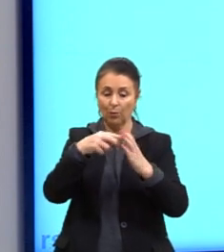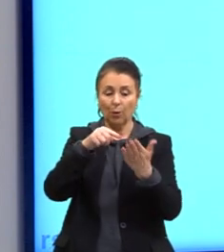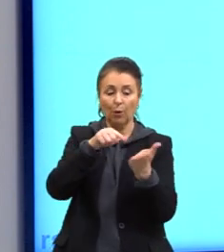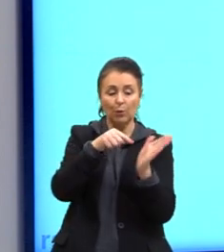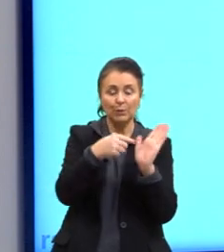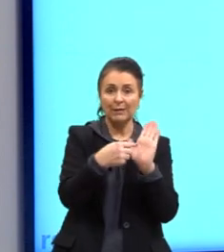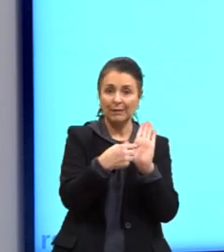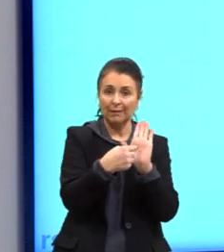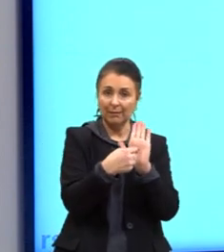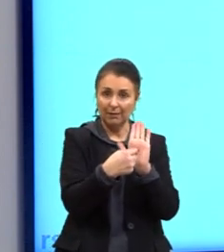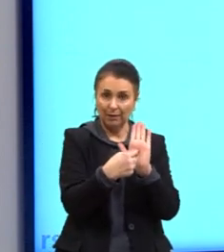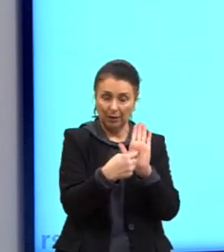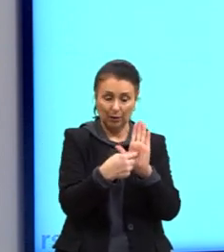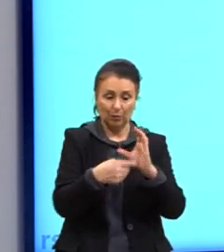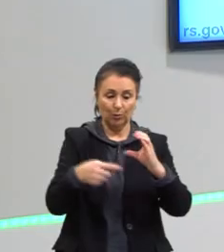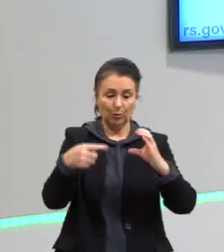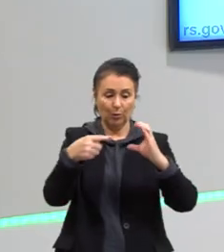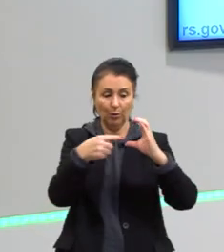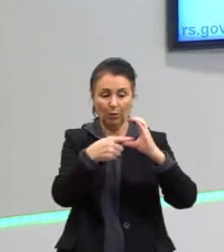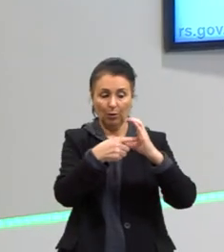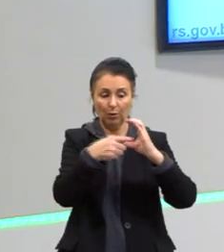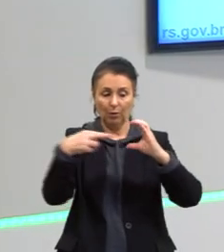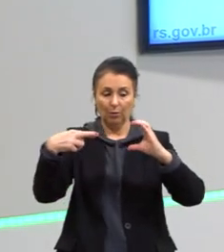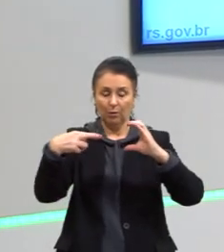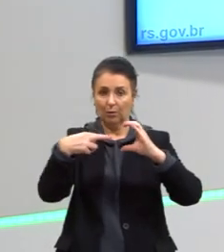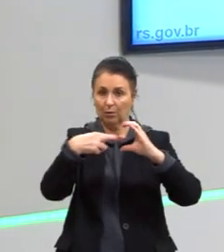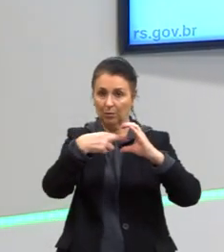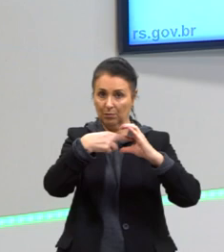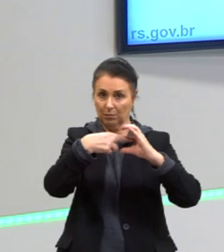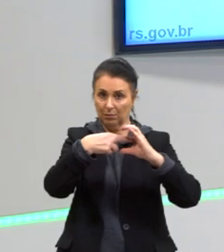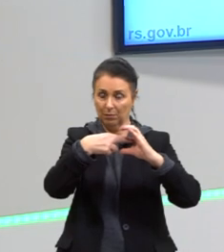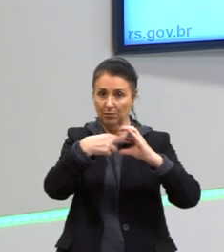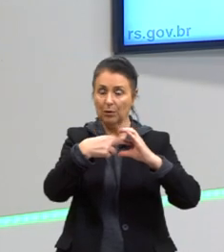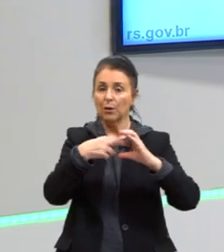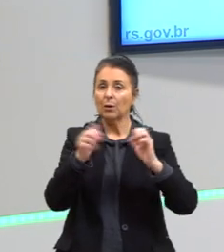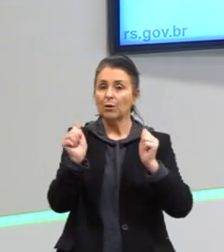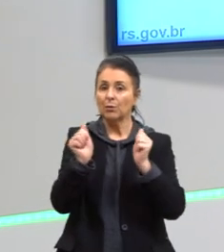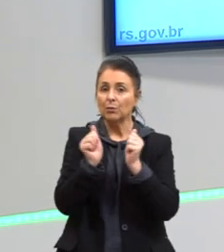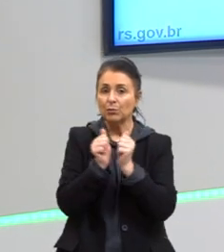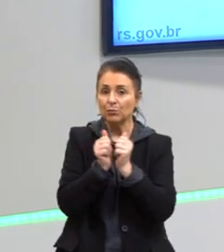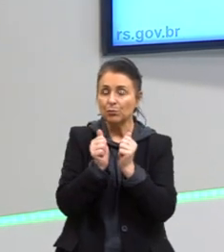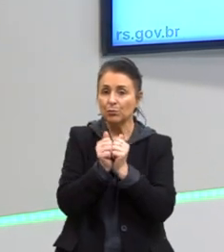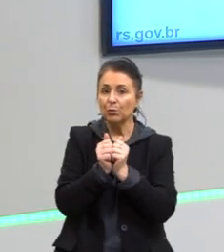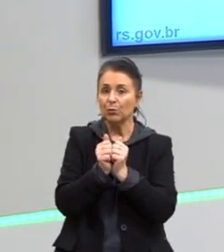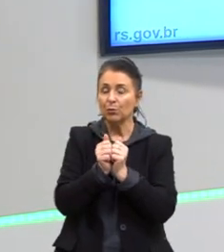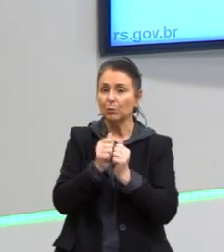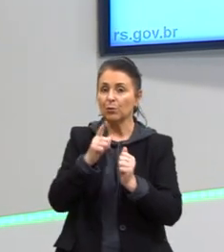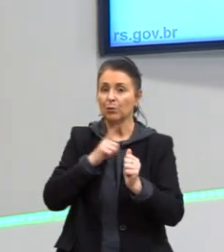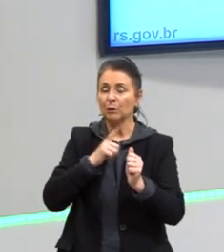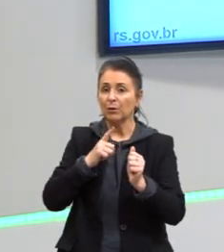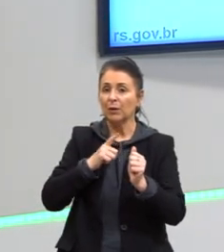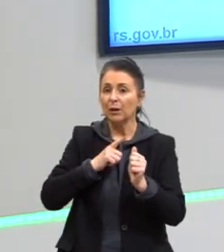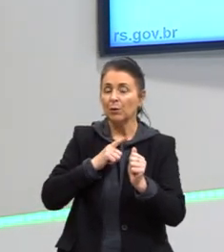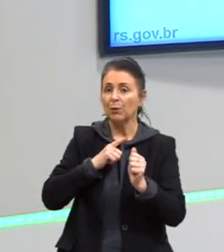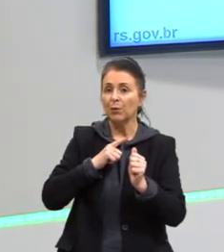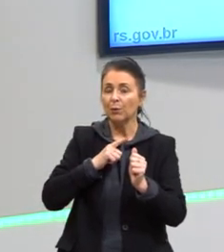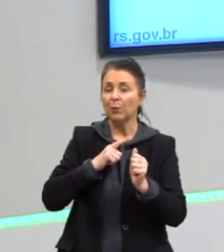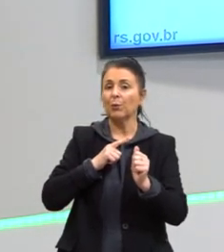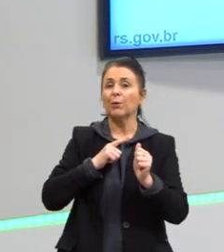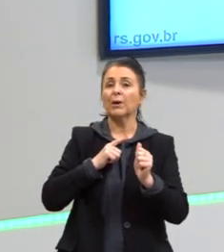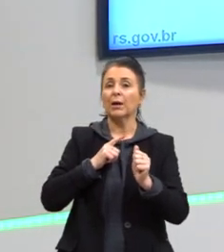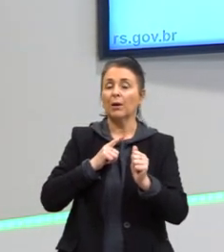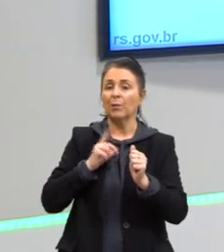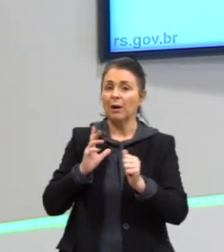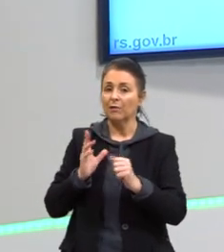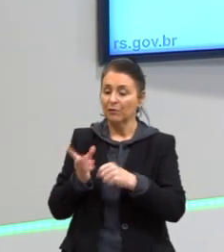do Circo certo esse é o raio é tão associado a esse ponto aqui né na tangente desse desse